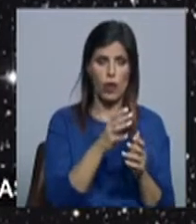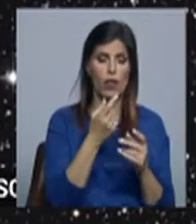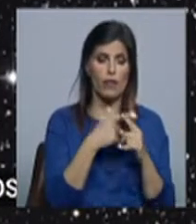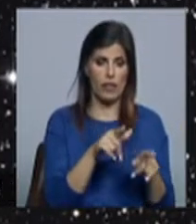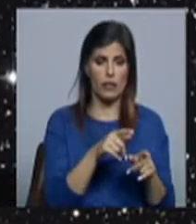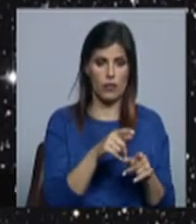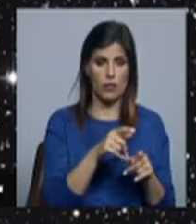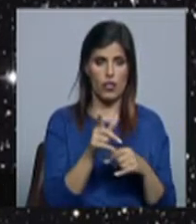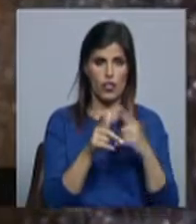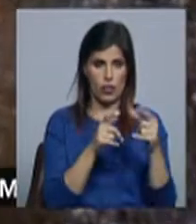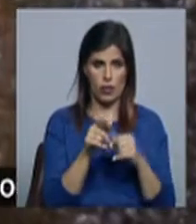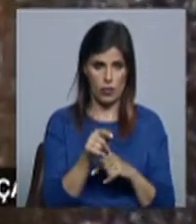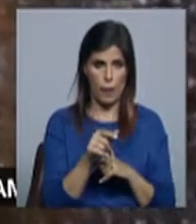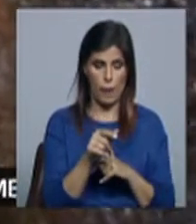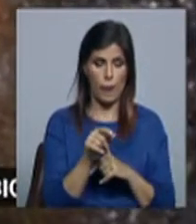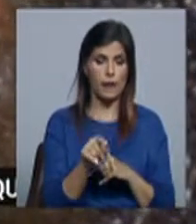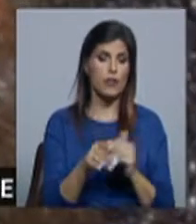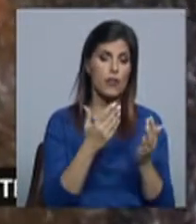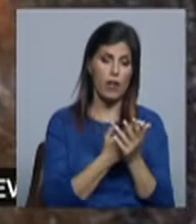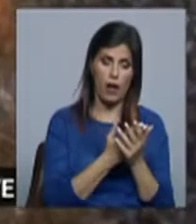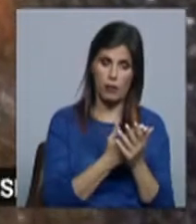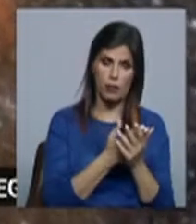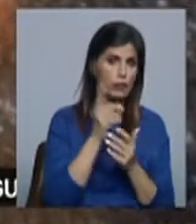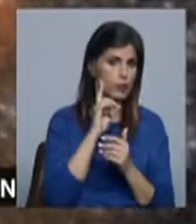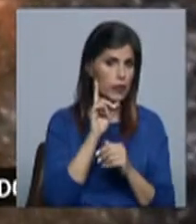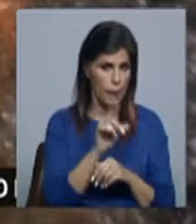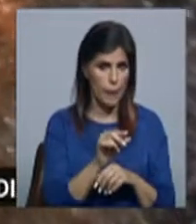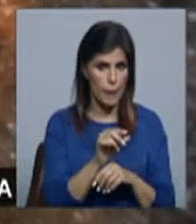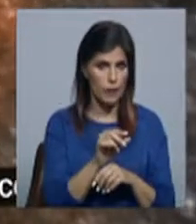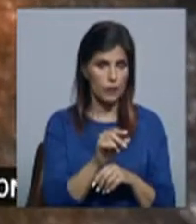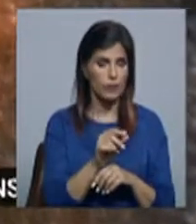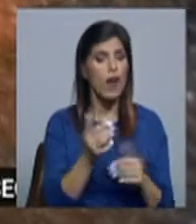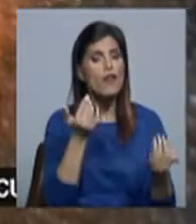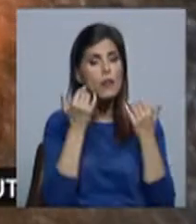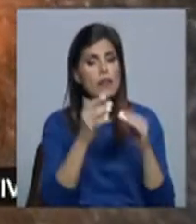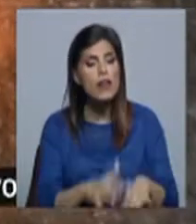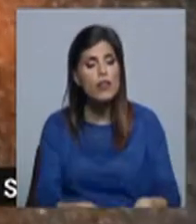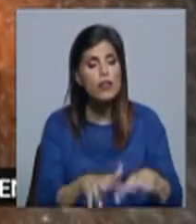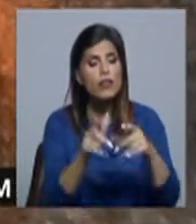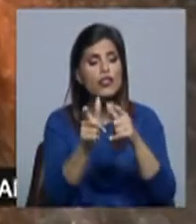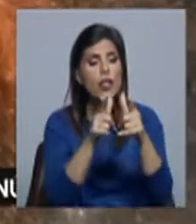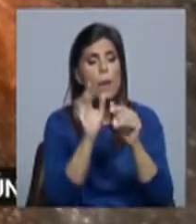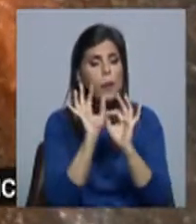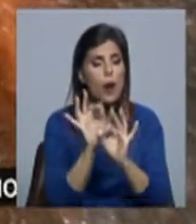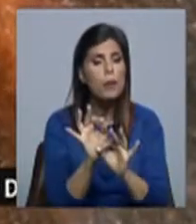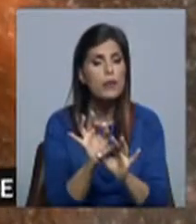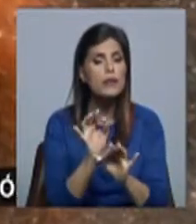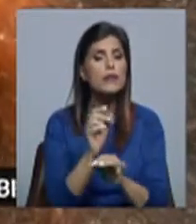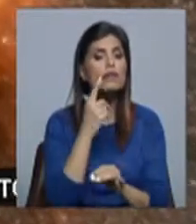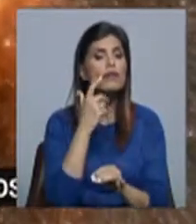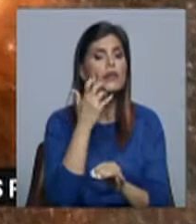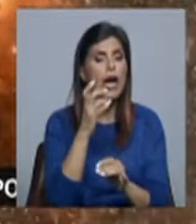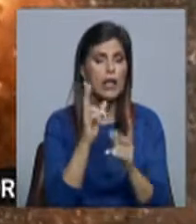as estrelas. E, portanto, isso conta também. É uma enciclopédia sobre a evolução das próprias estrelas. O que é notável nesta